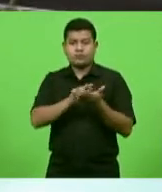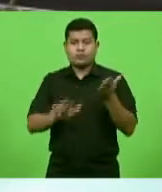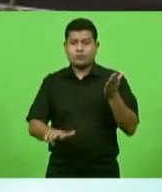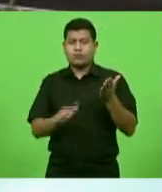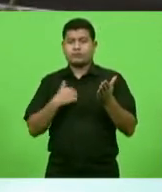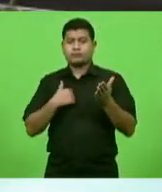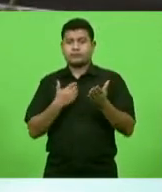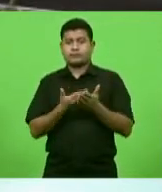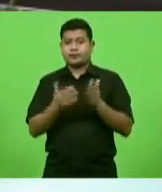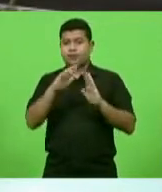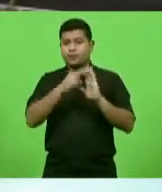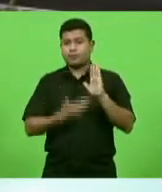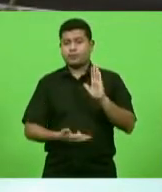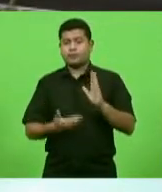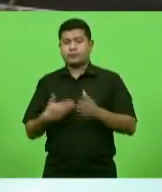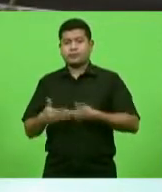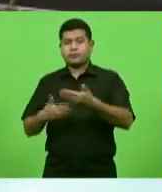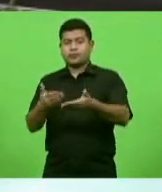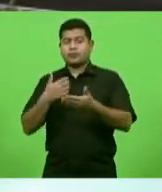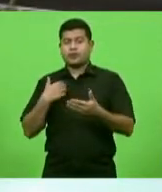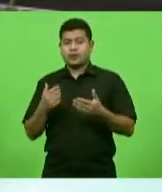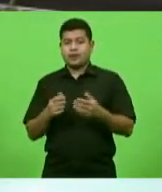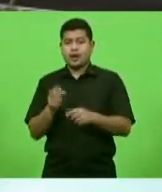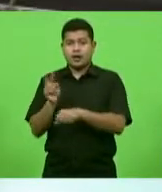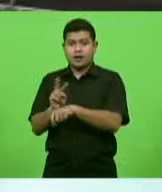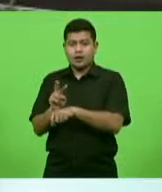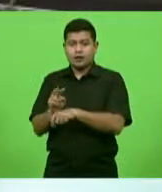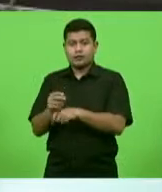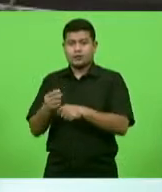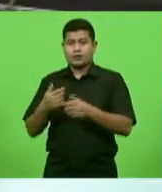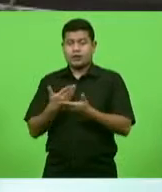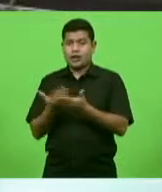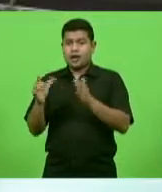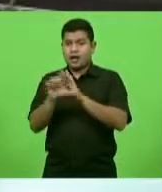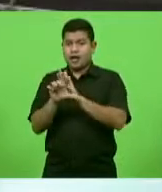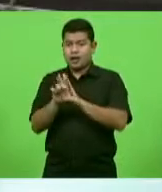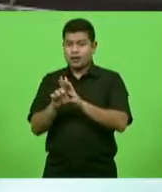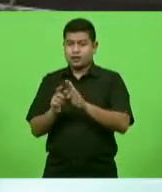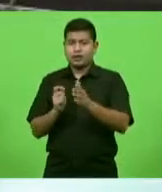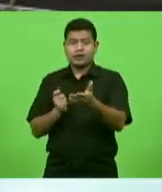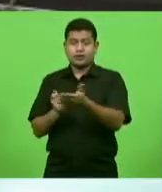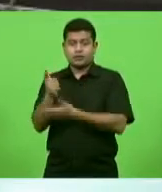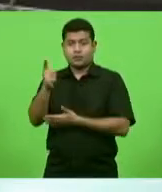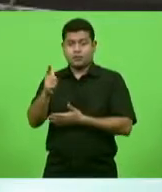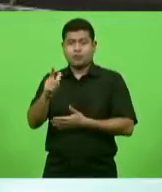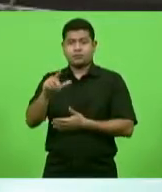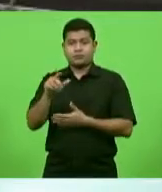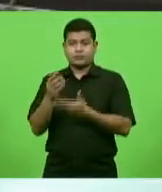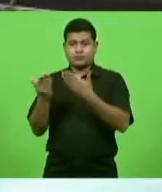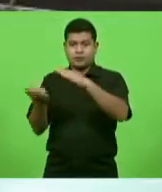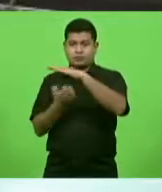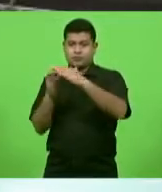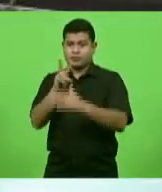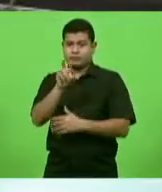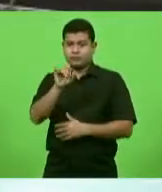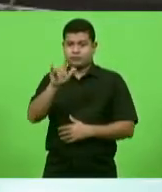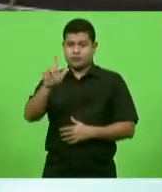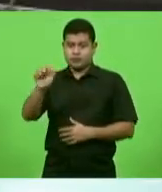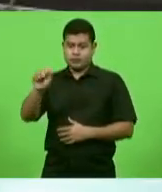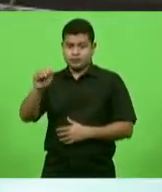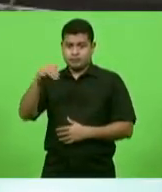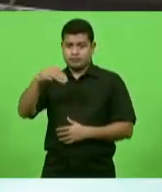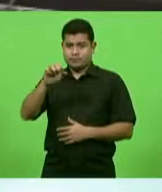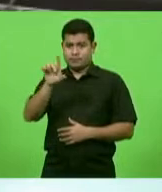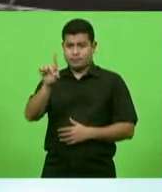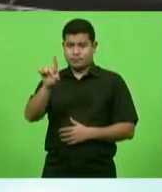instrução processual em processos que verificavam a regularidade e legalidade da compra dos respiradores da Veiga Med pelo governo do